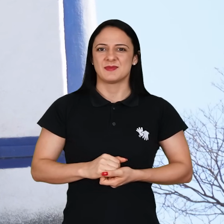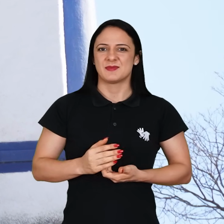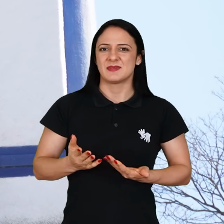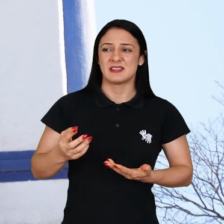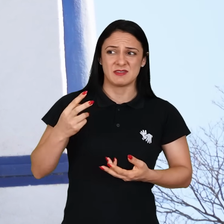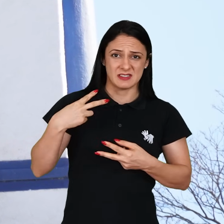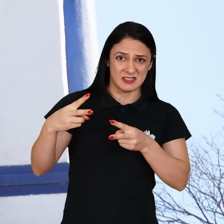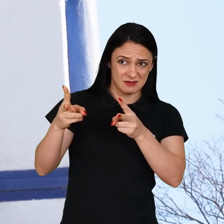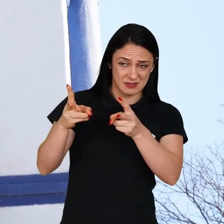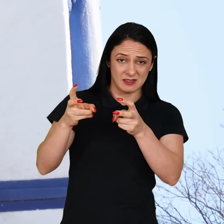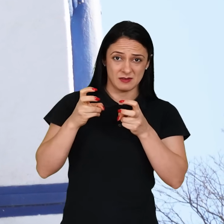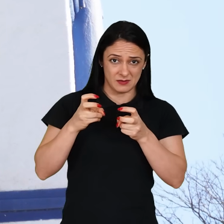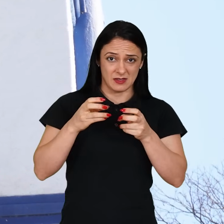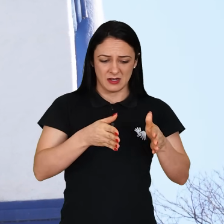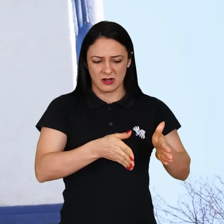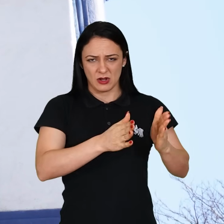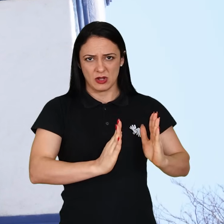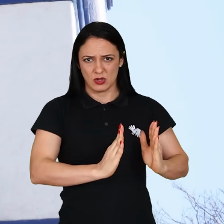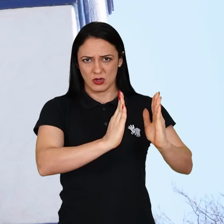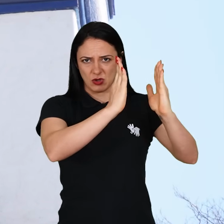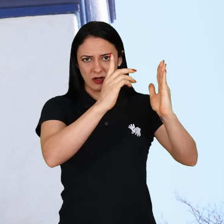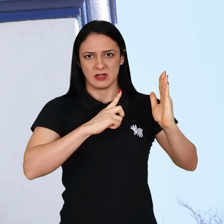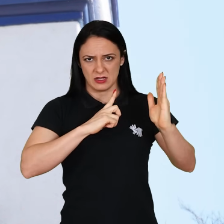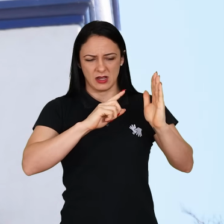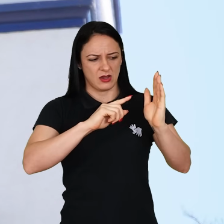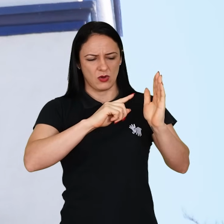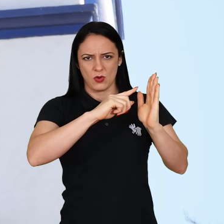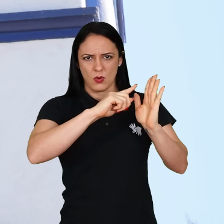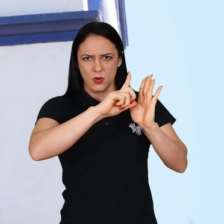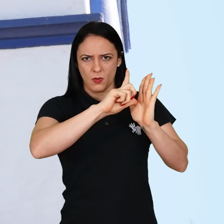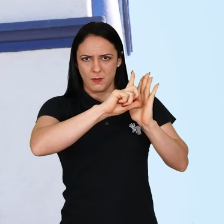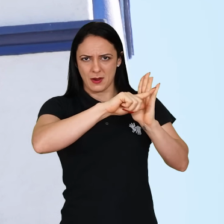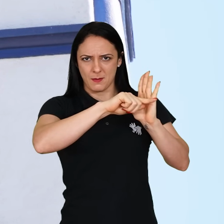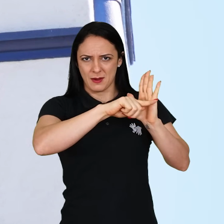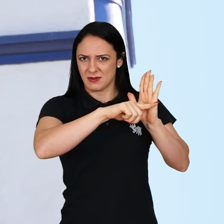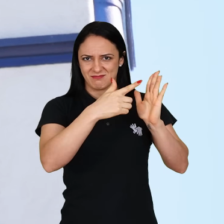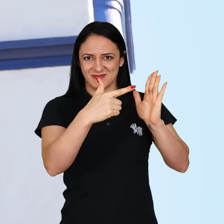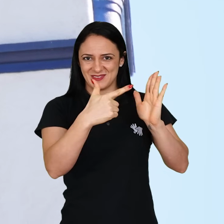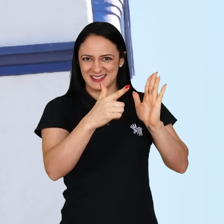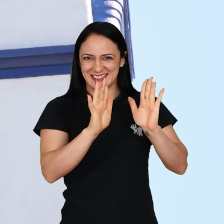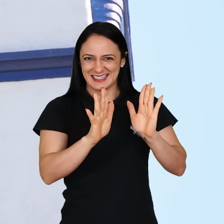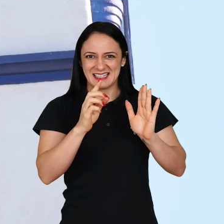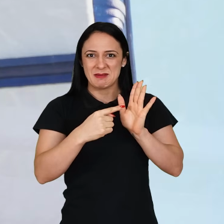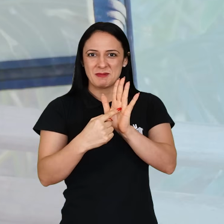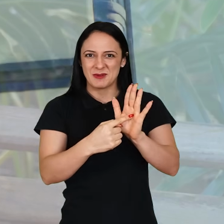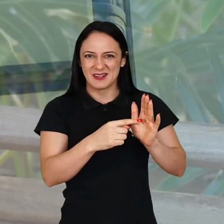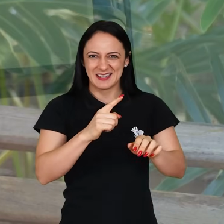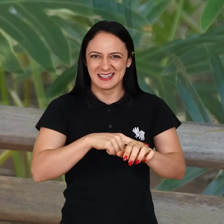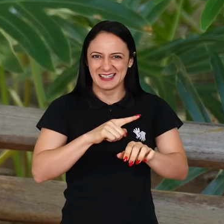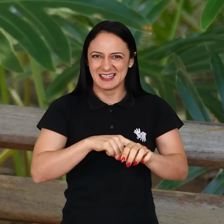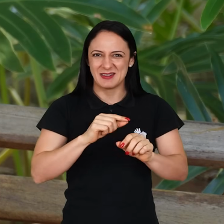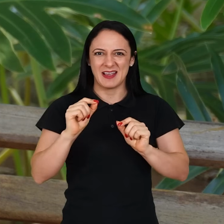Na verdade, se vocês olharem para a torre, tem um relógio sem ponteiro. Então, isso mostra que aqui o tempo